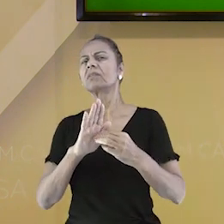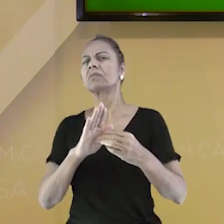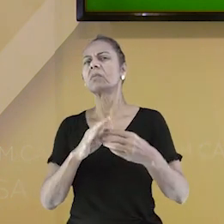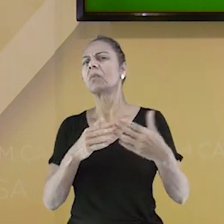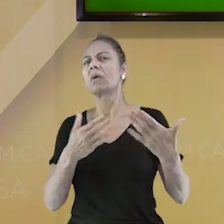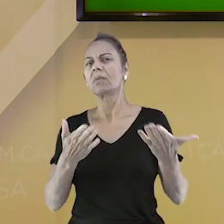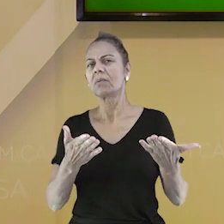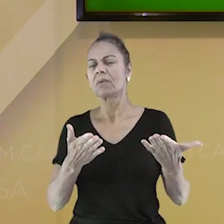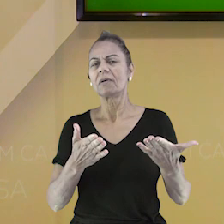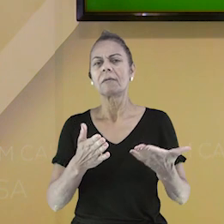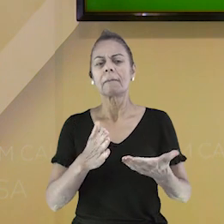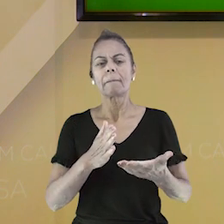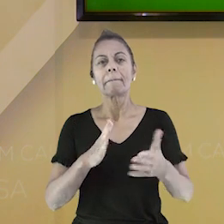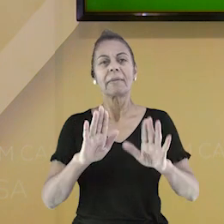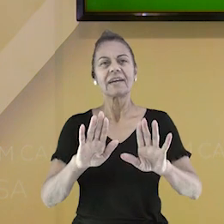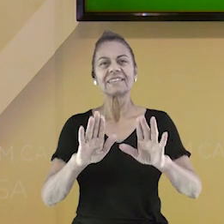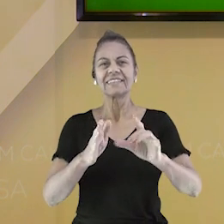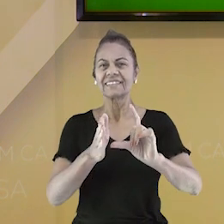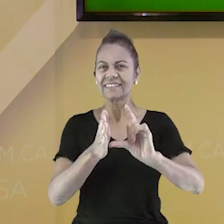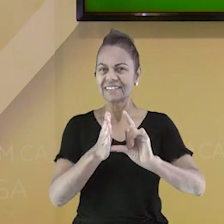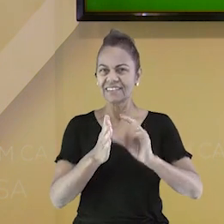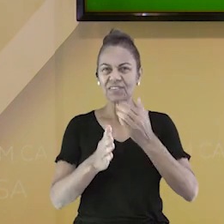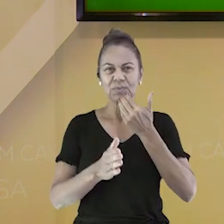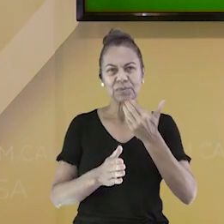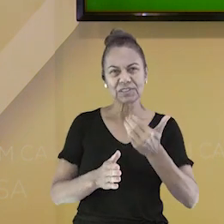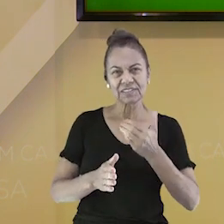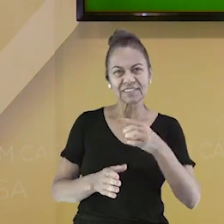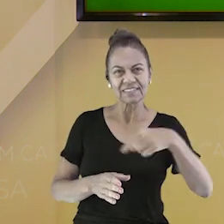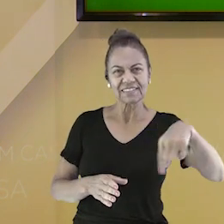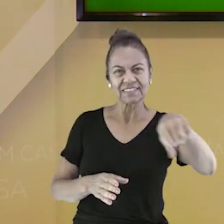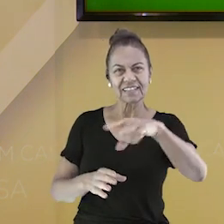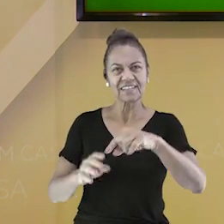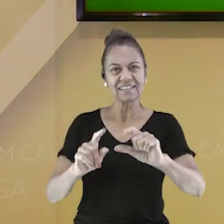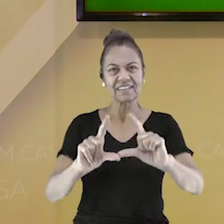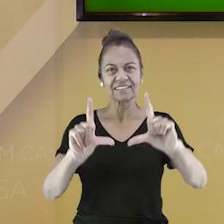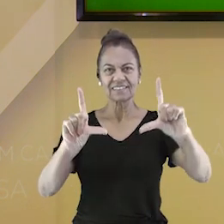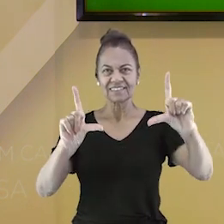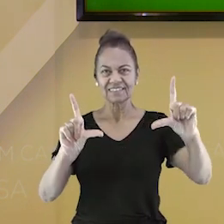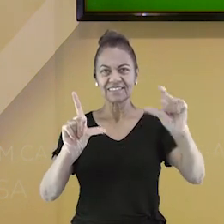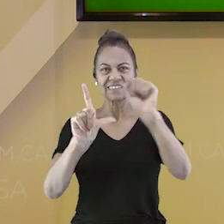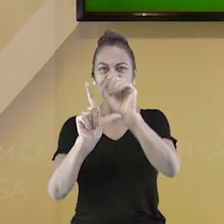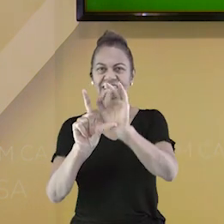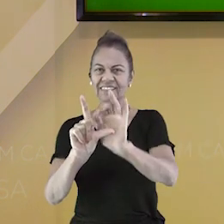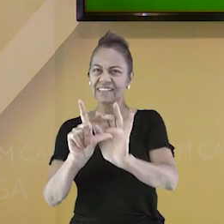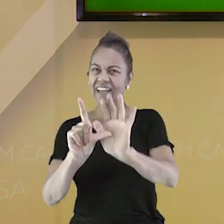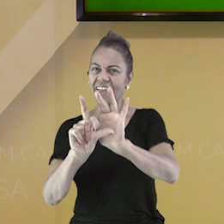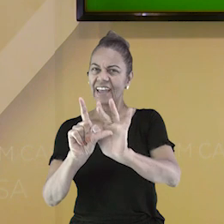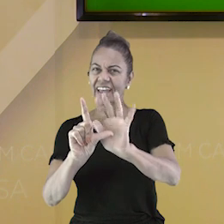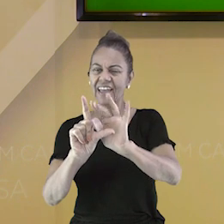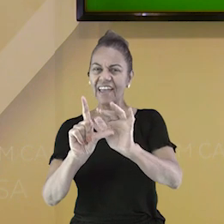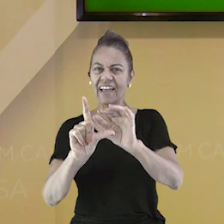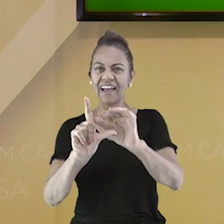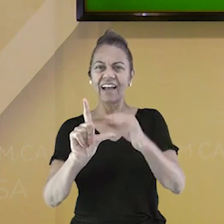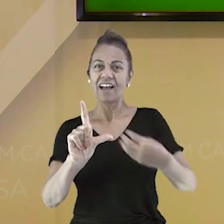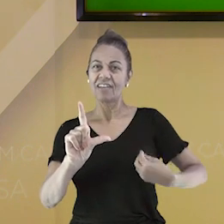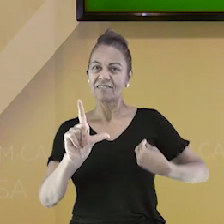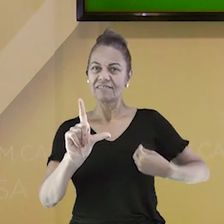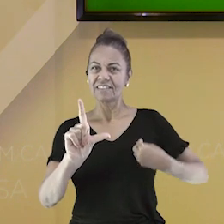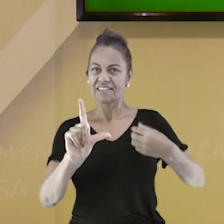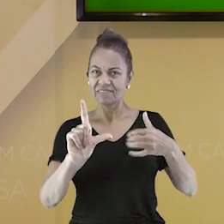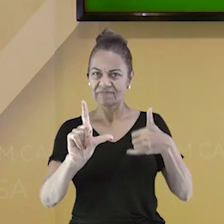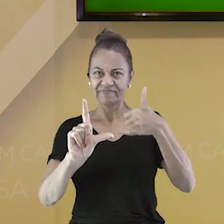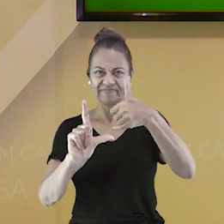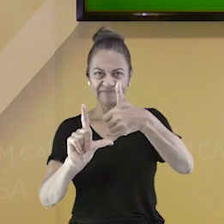gostaria que você registrasse sua presença aqui em nossa aula. Tem o QR Code aqui na tela. certo? E você só precisa apontar a câmera do celular para